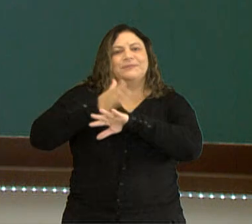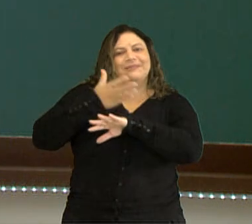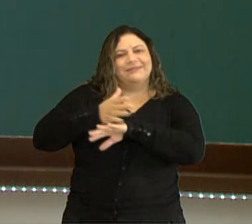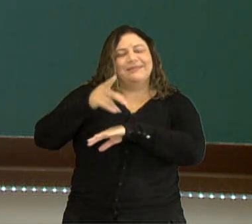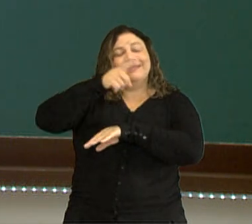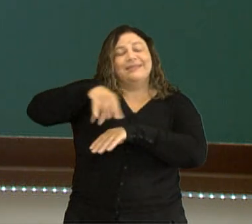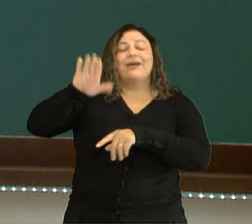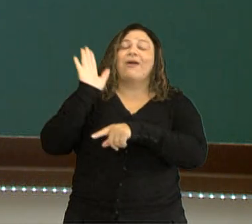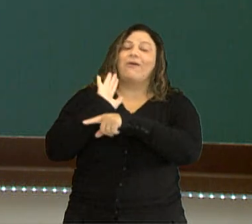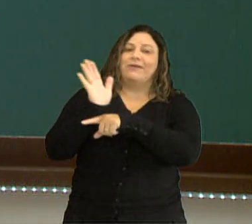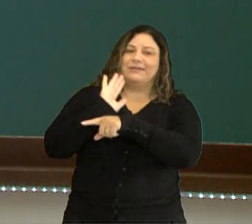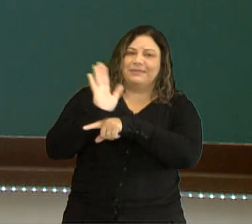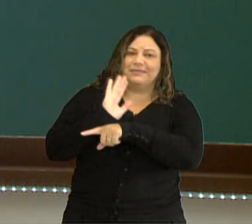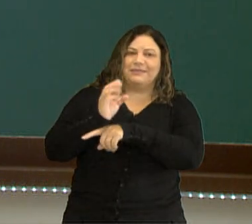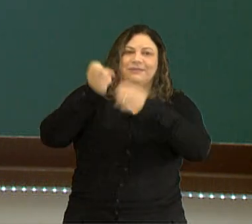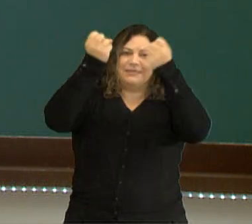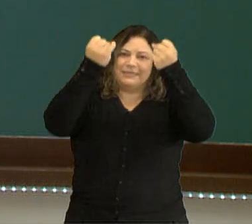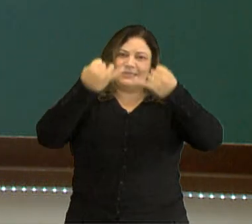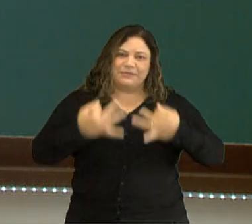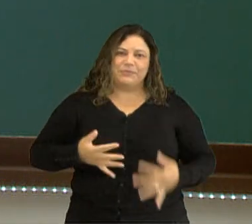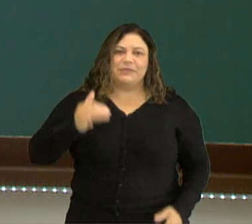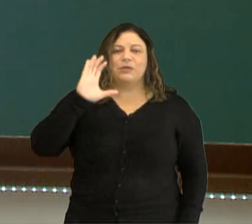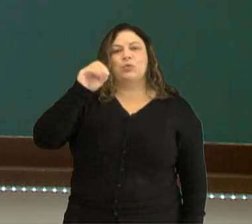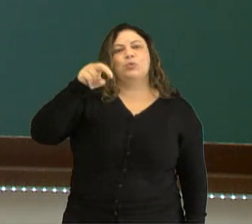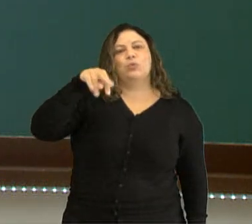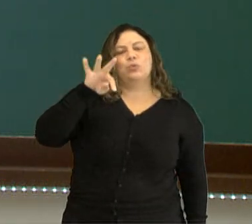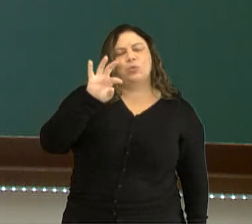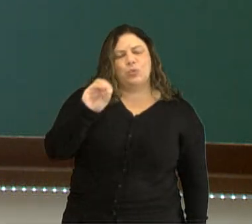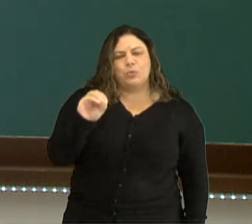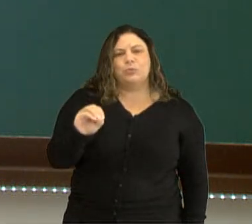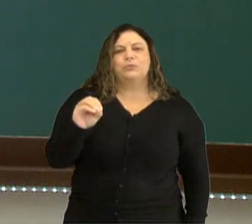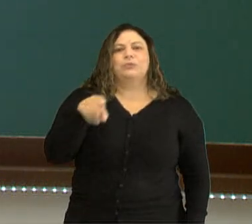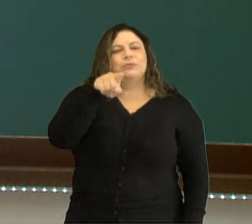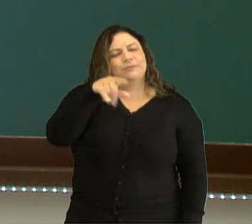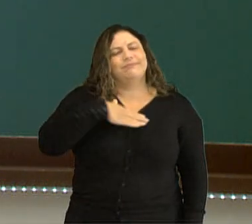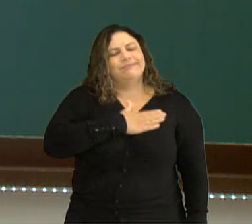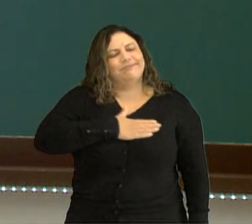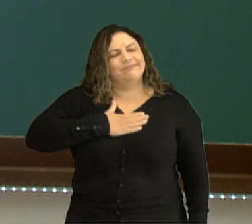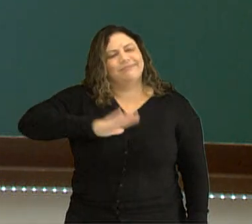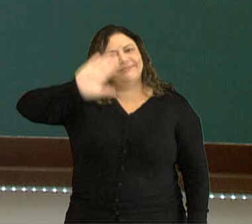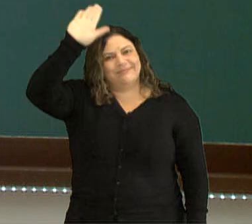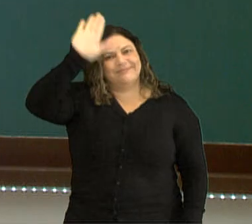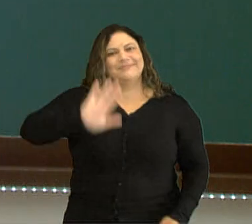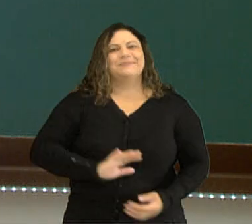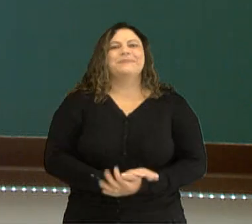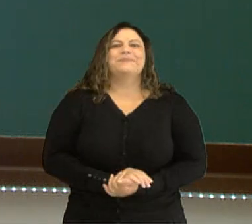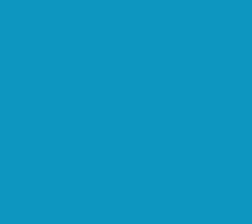vídeo falamos sobre conto. Espero que vocês tenham gostado e até breve!